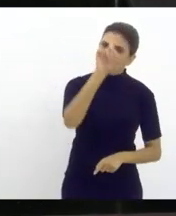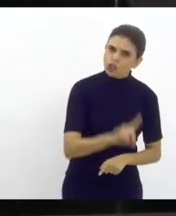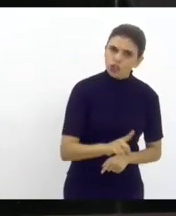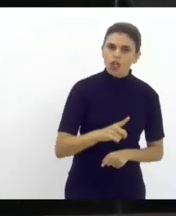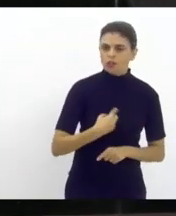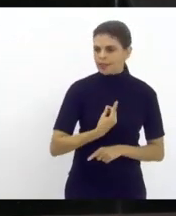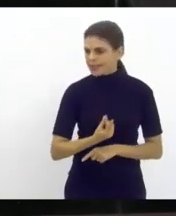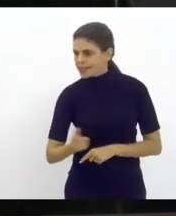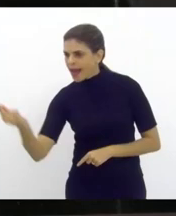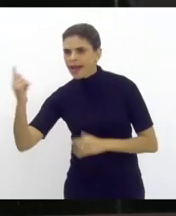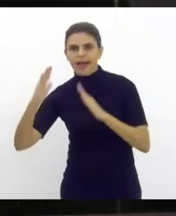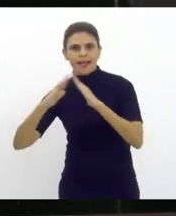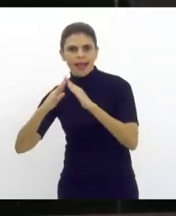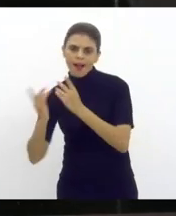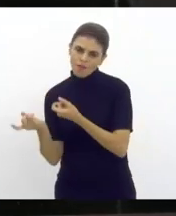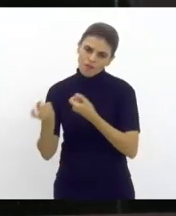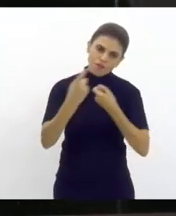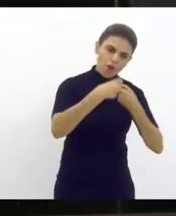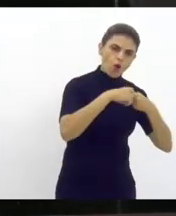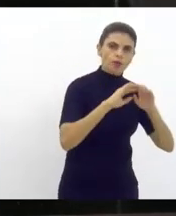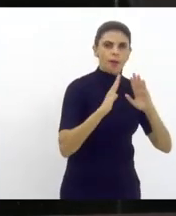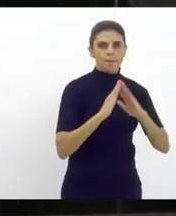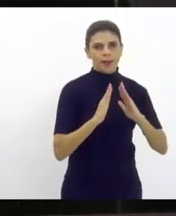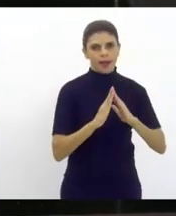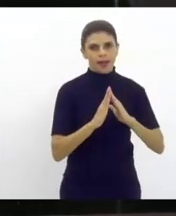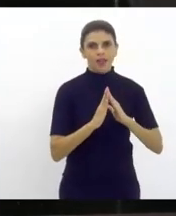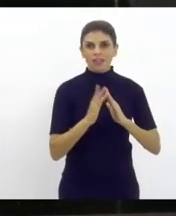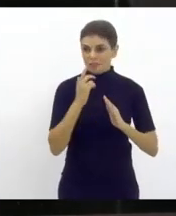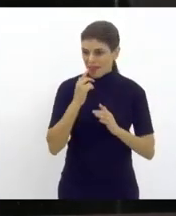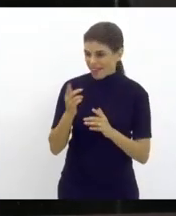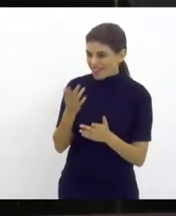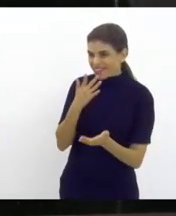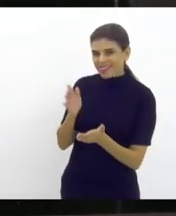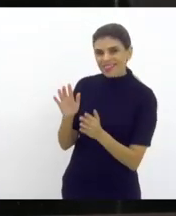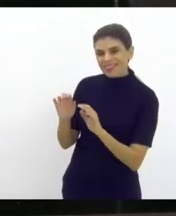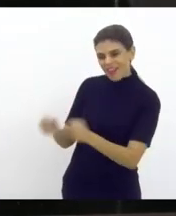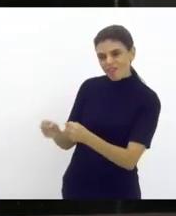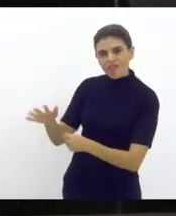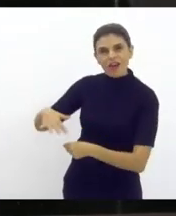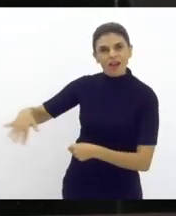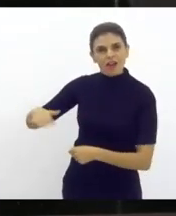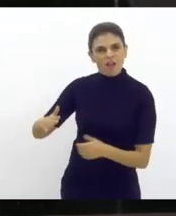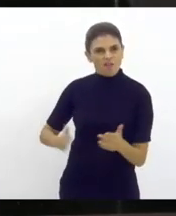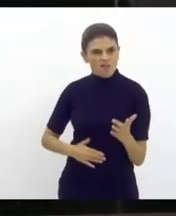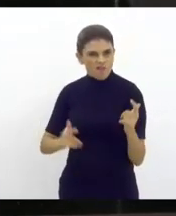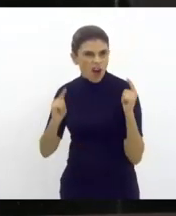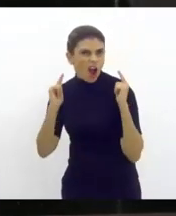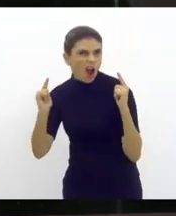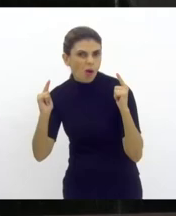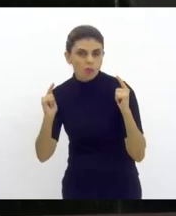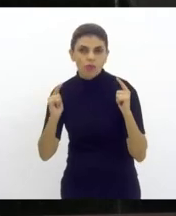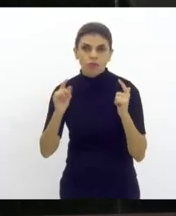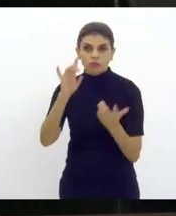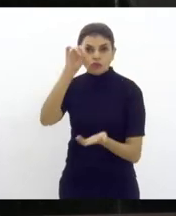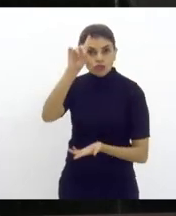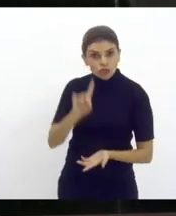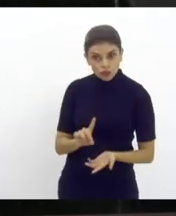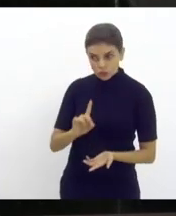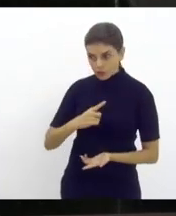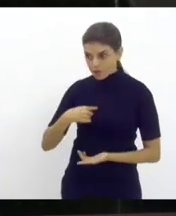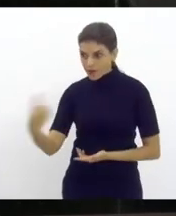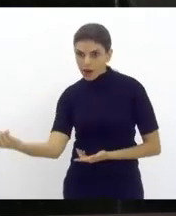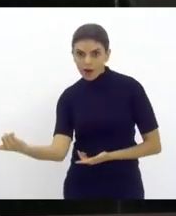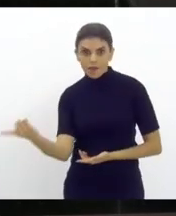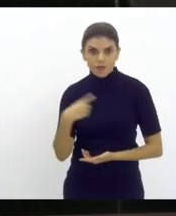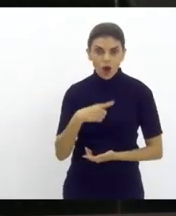a dpf 635 só seguro direito do vagabundo Essa é a grande realidade porque direito de ir e vir que a